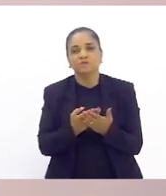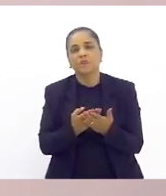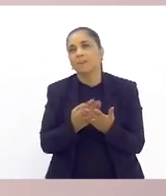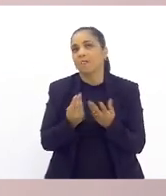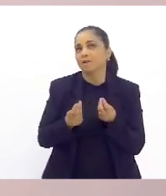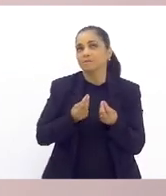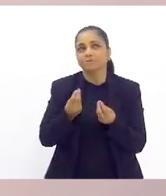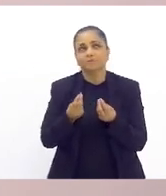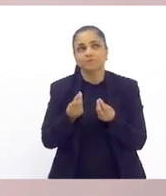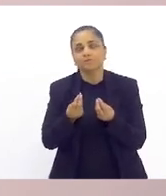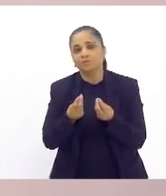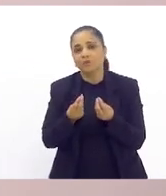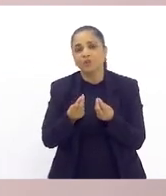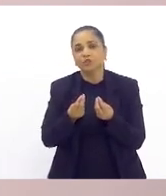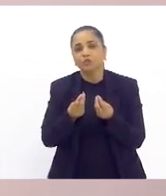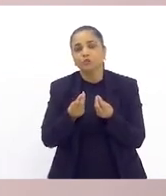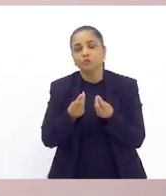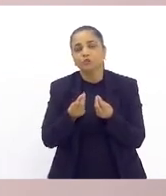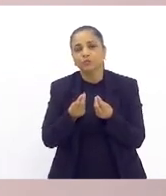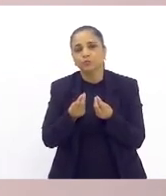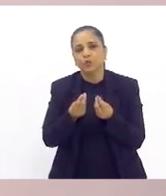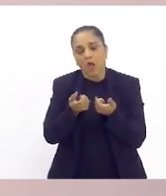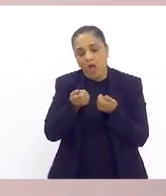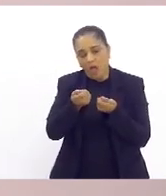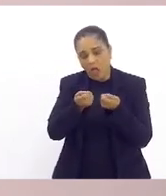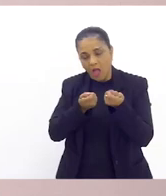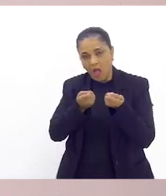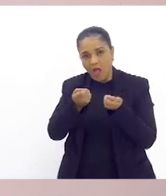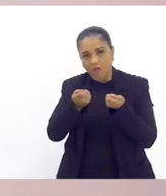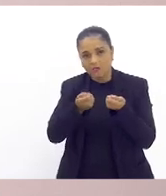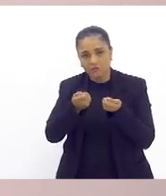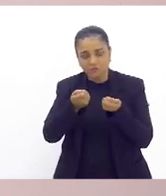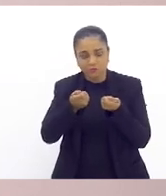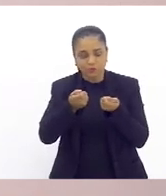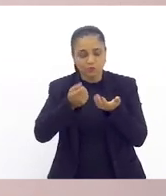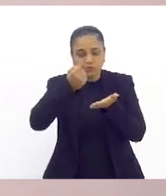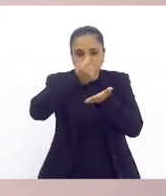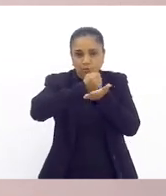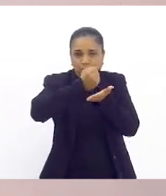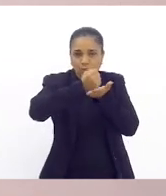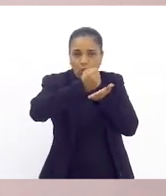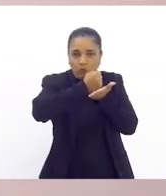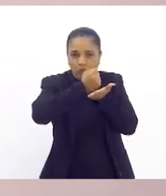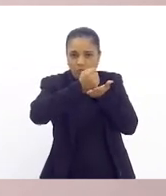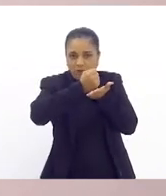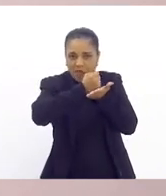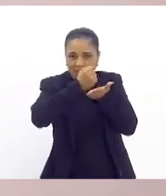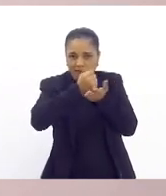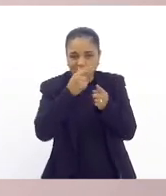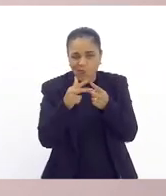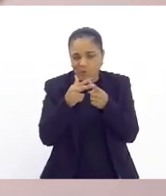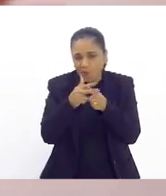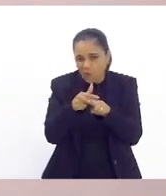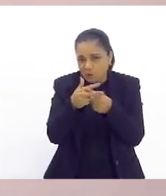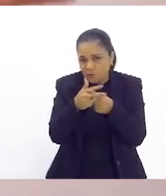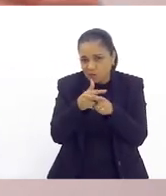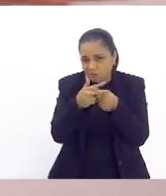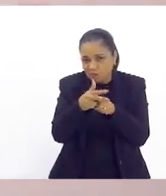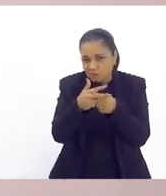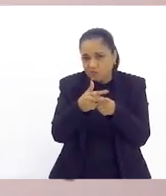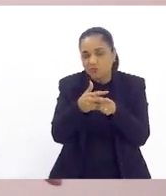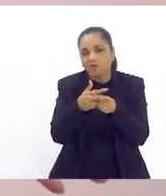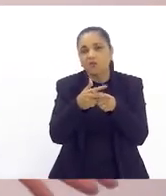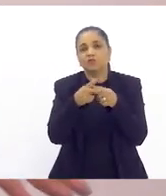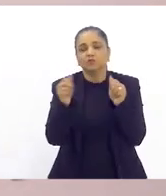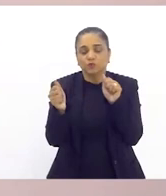dizer dos ajustes do contrato de concessão que é possível né junto com o estado